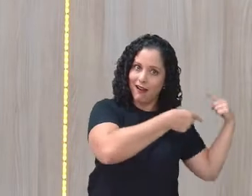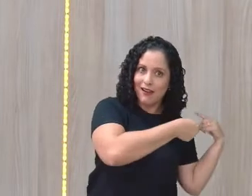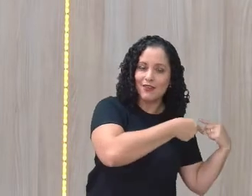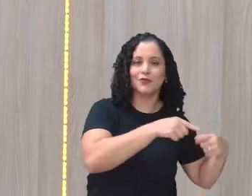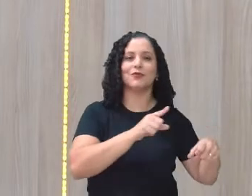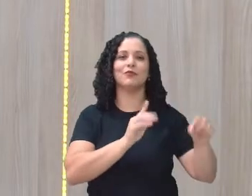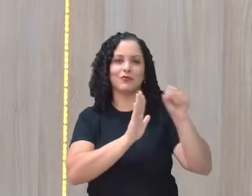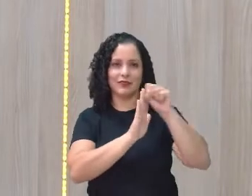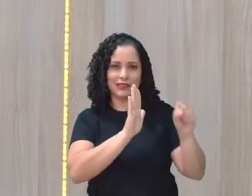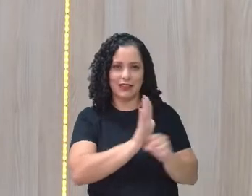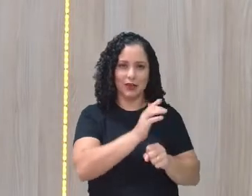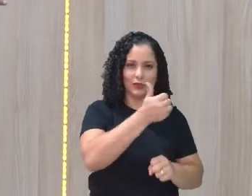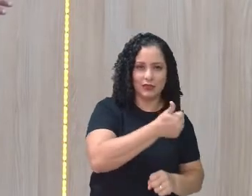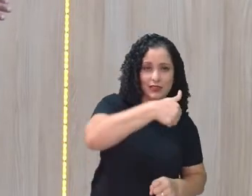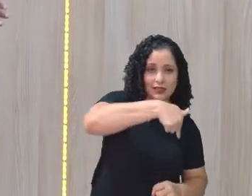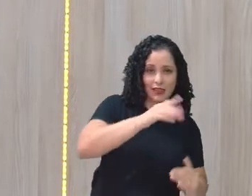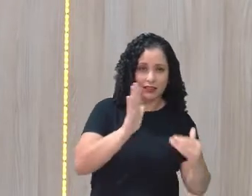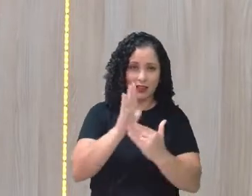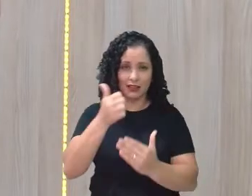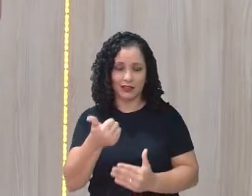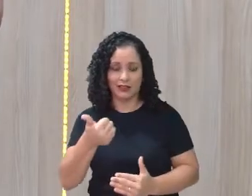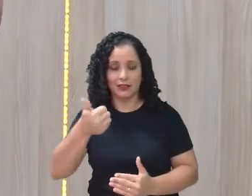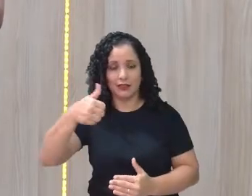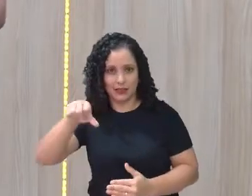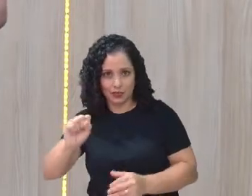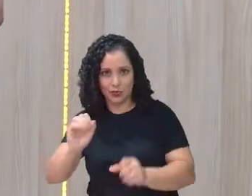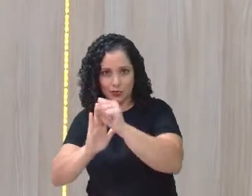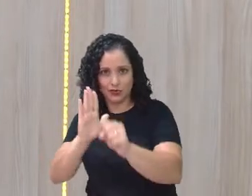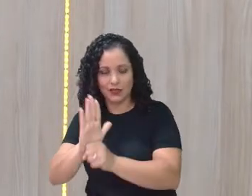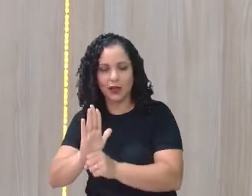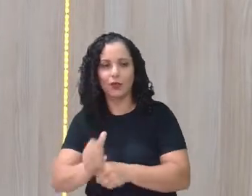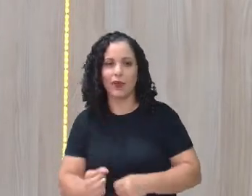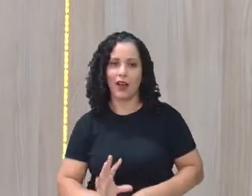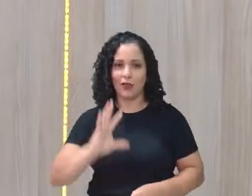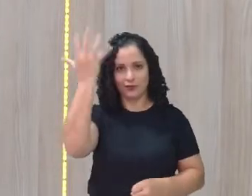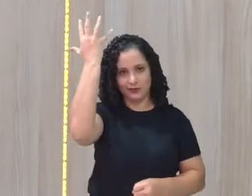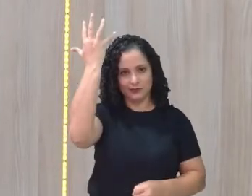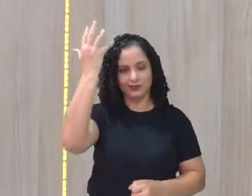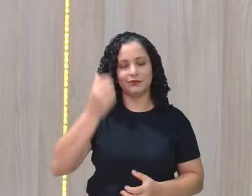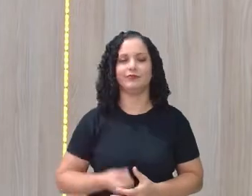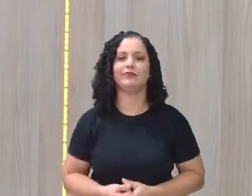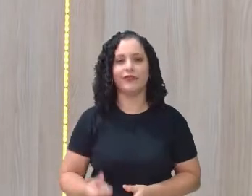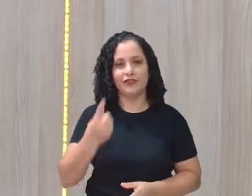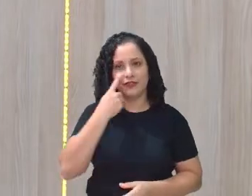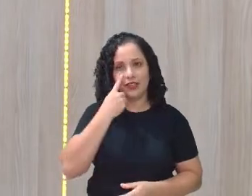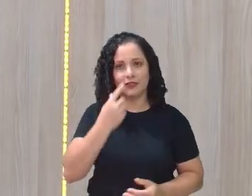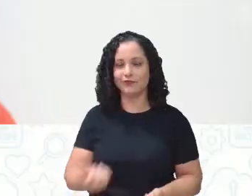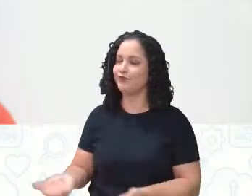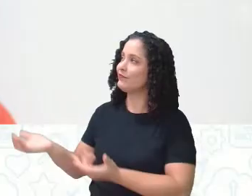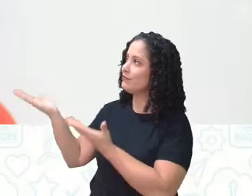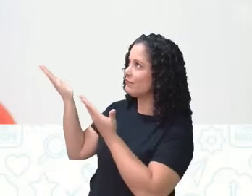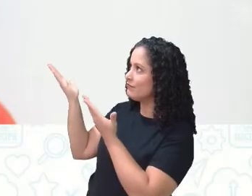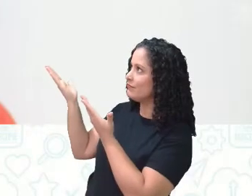no entre século XVII e século XVIII. Mas vamos lá, vejam aí na tela, né?